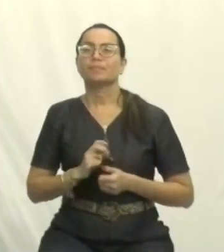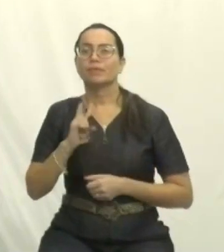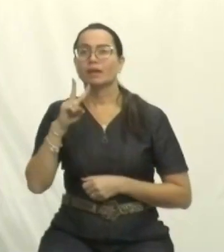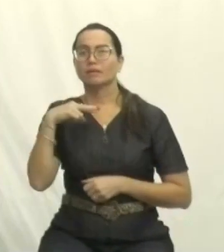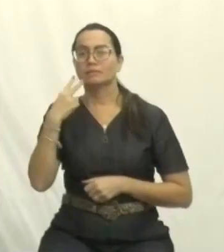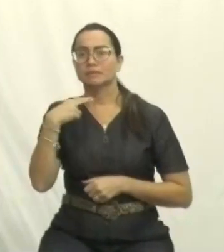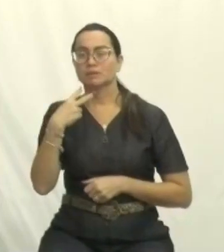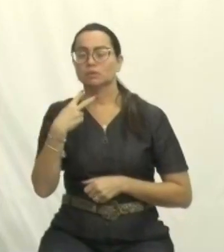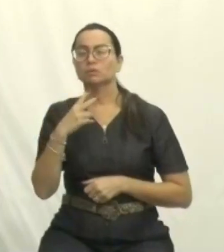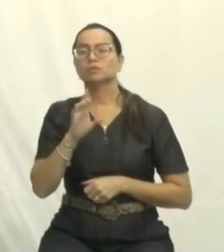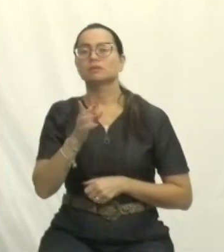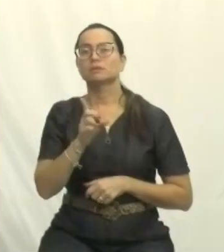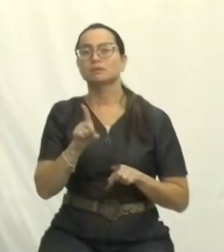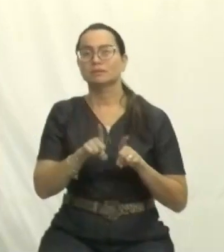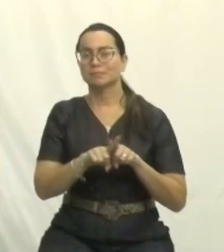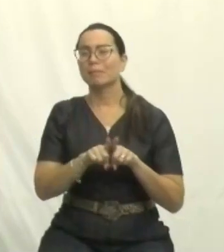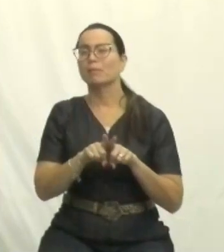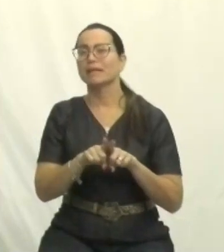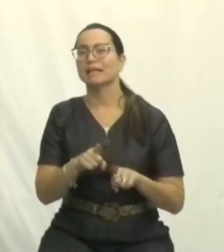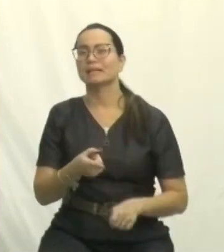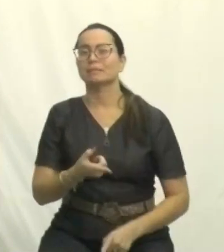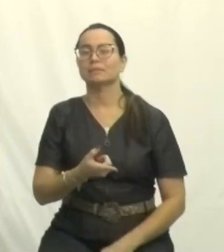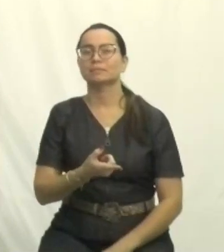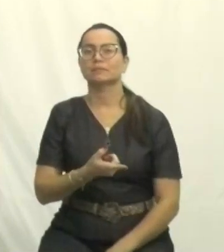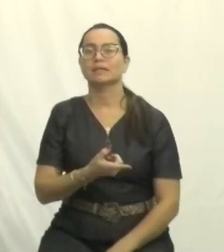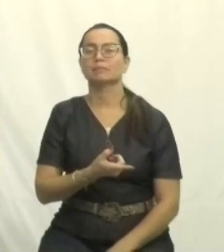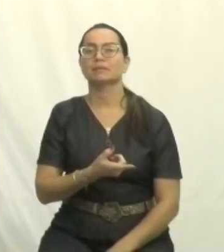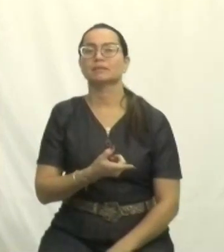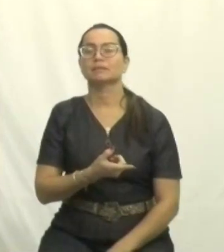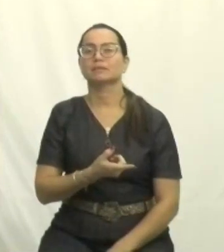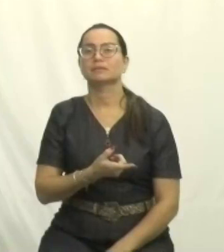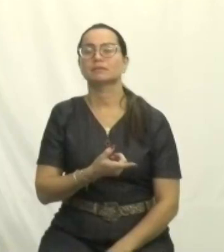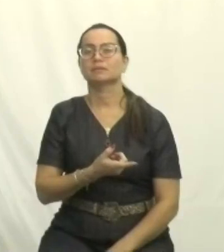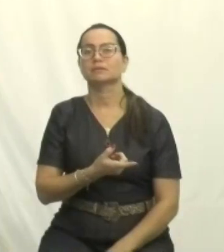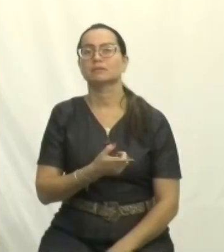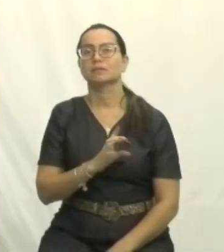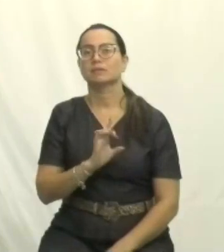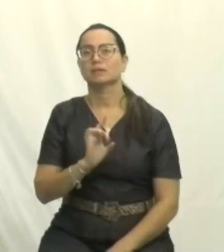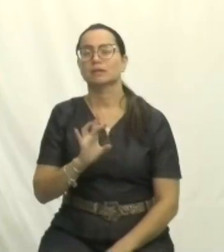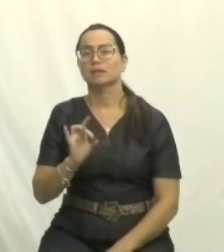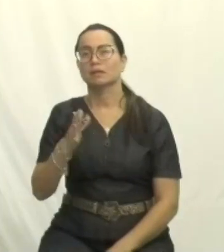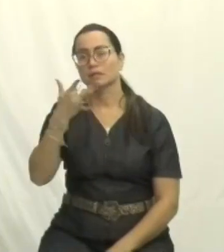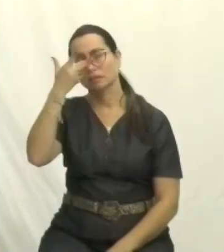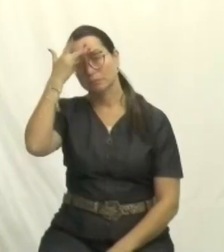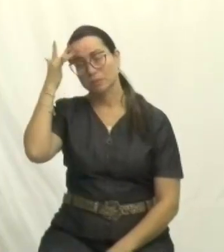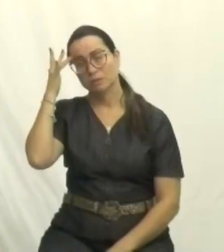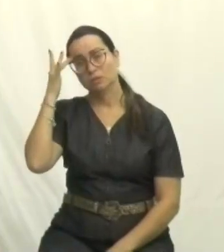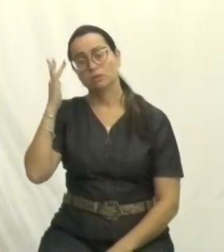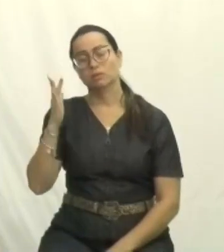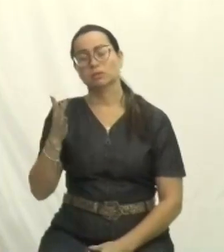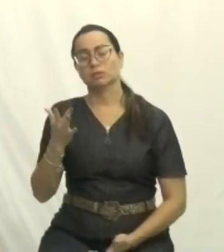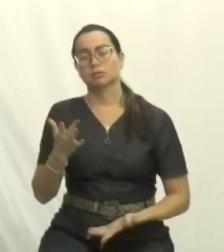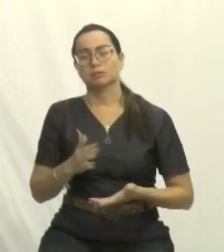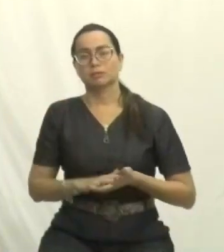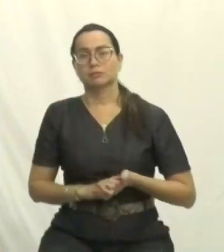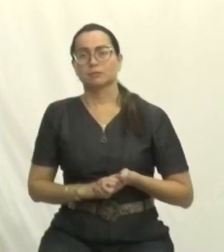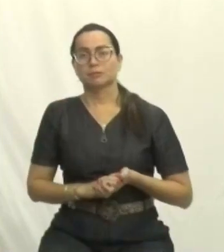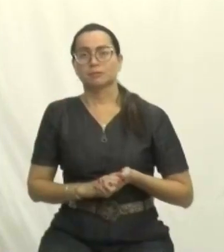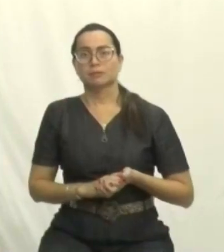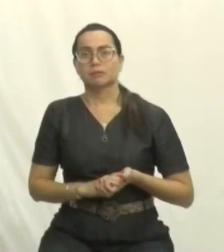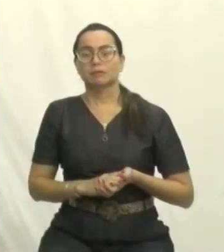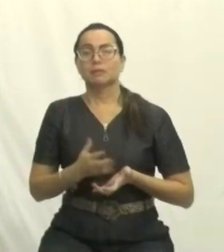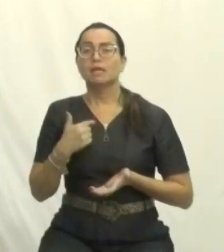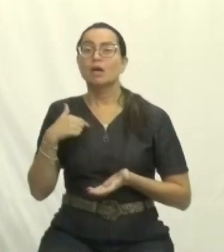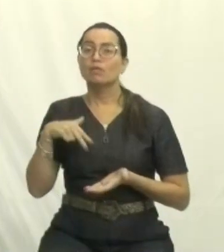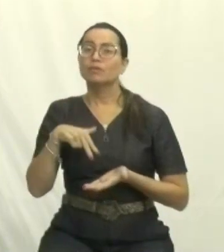militares, comunitários, que se fazem presentes. Primeiro, é uma honra estar nessa casa, a Casa do Povo, né, apresentando um pouco das